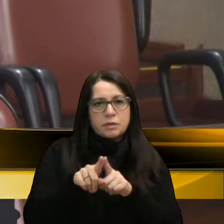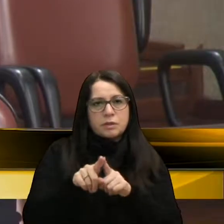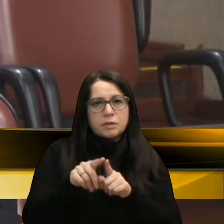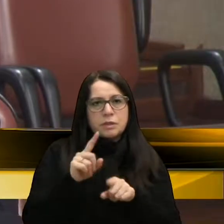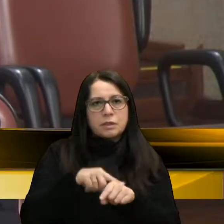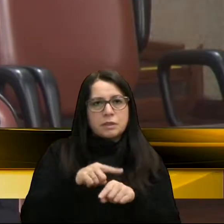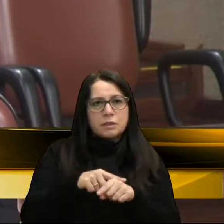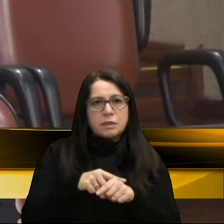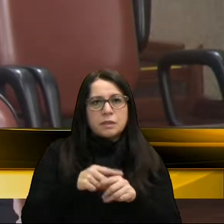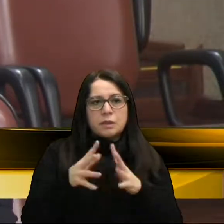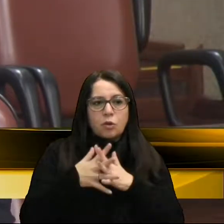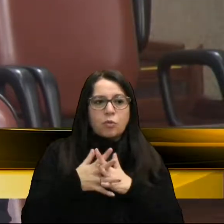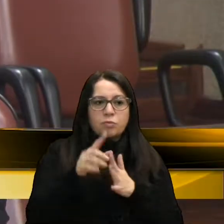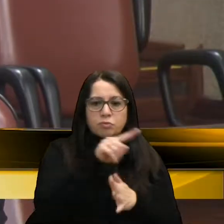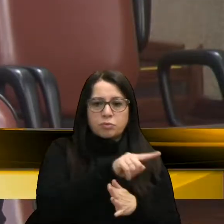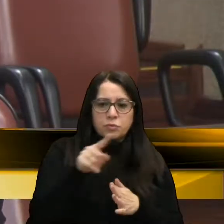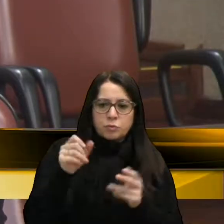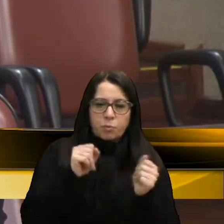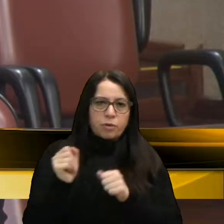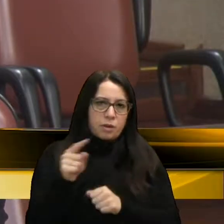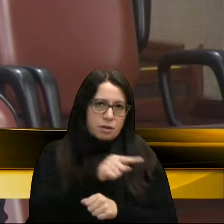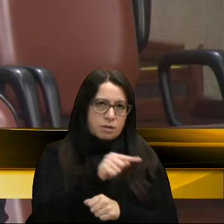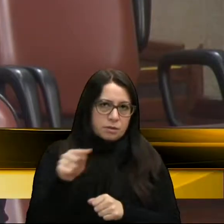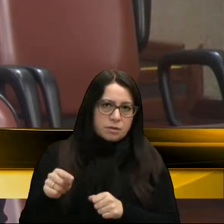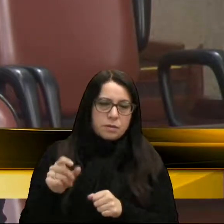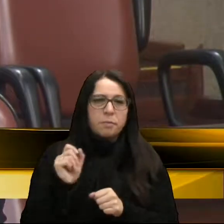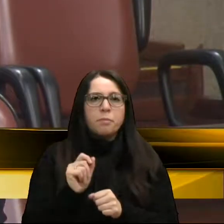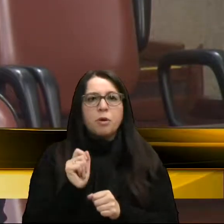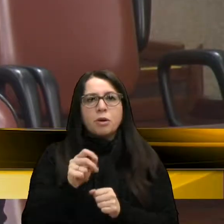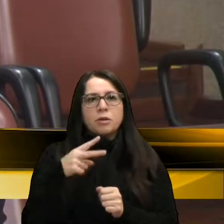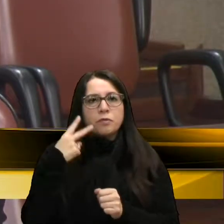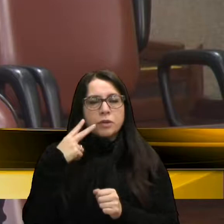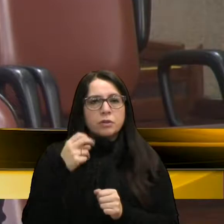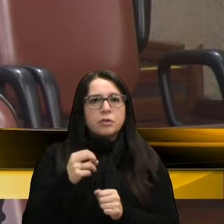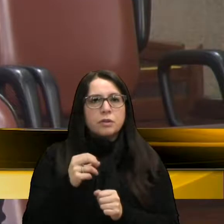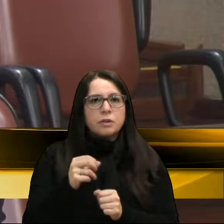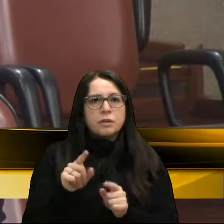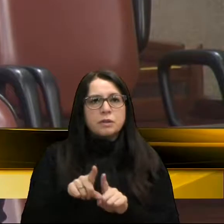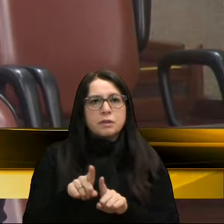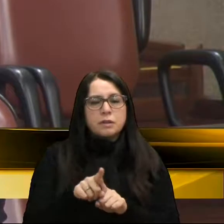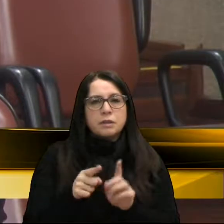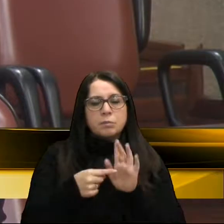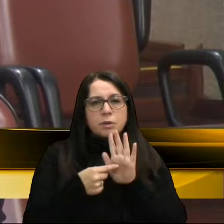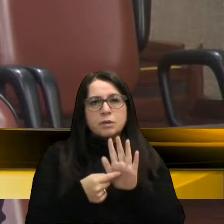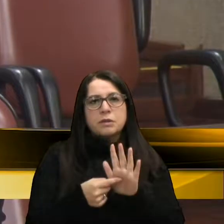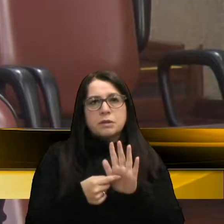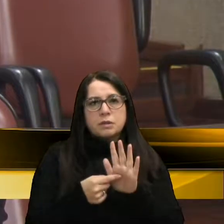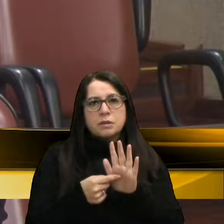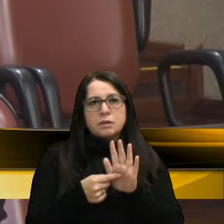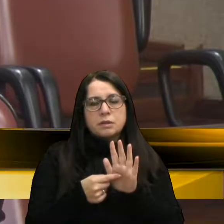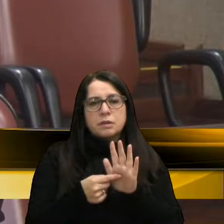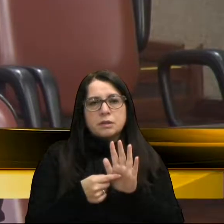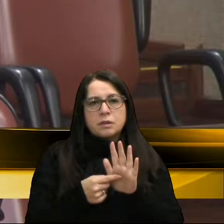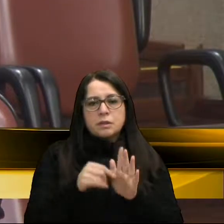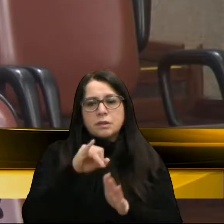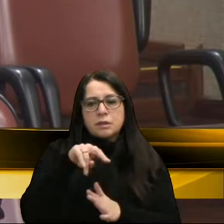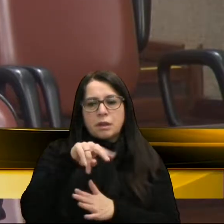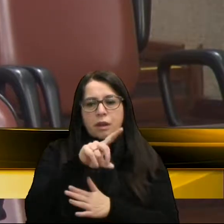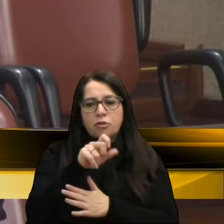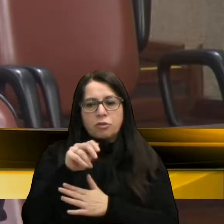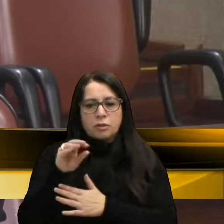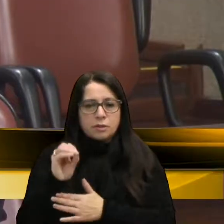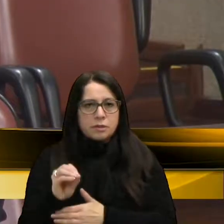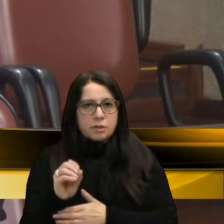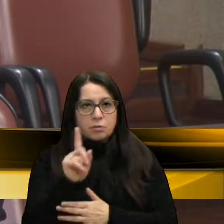decorrente de interferências entre os poderes, poderá o nobre parlamentar valer-se da apresentação de peça indicatória ao